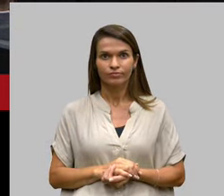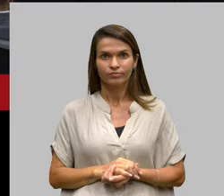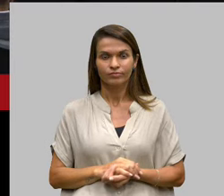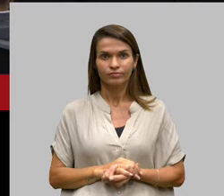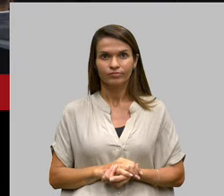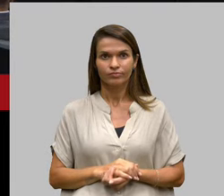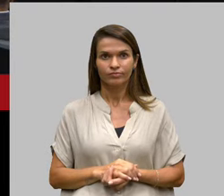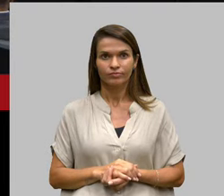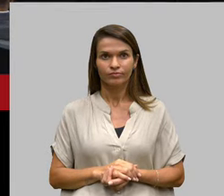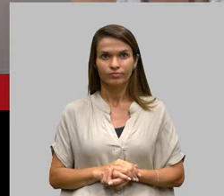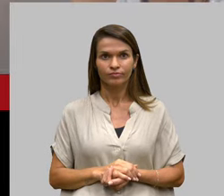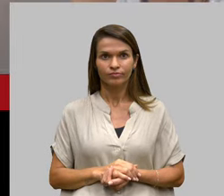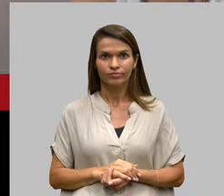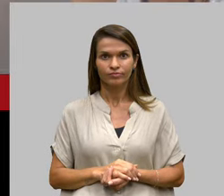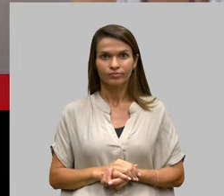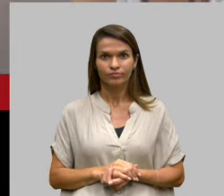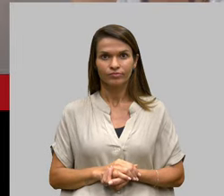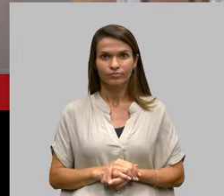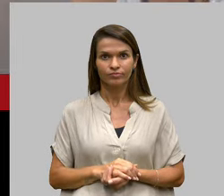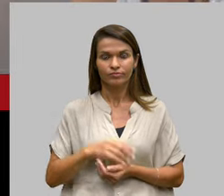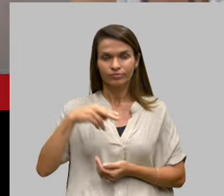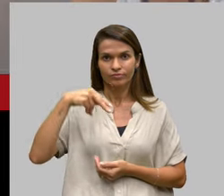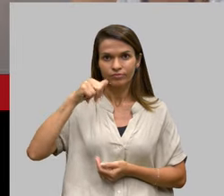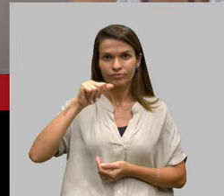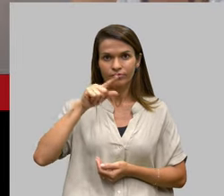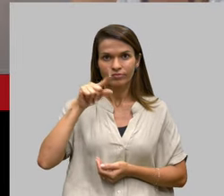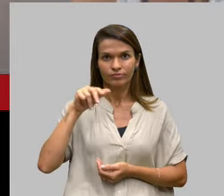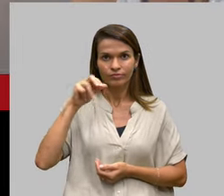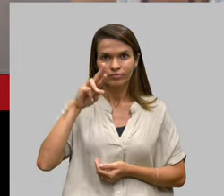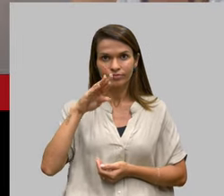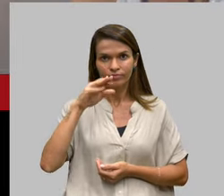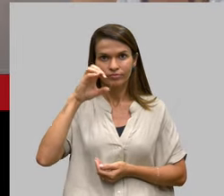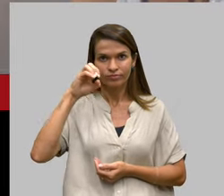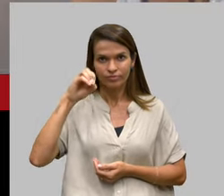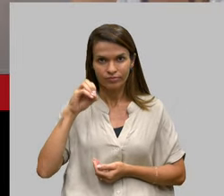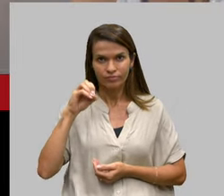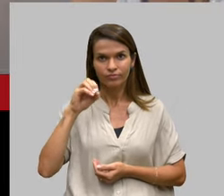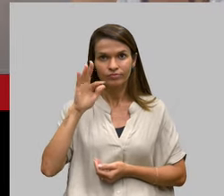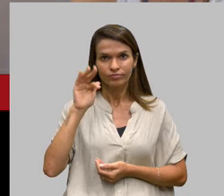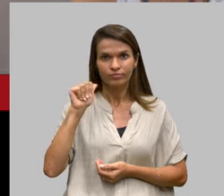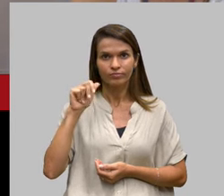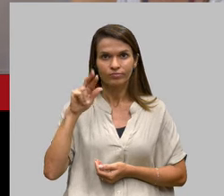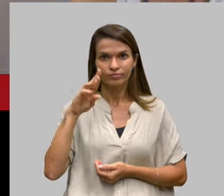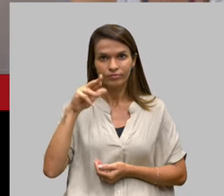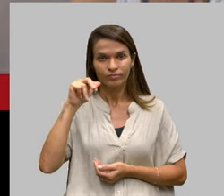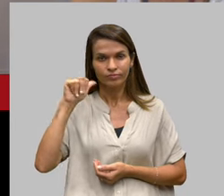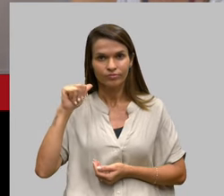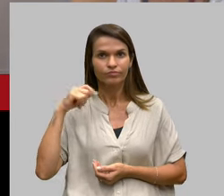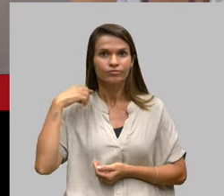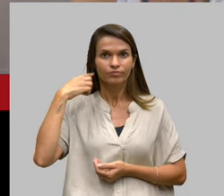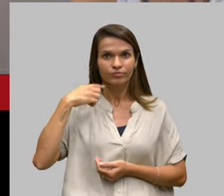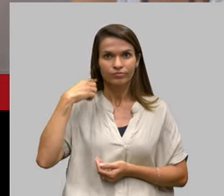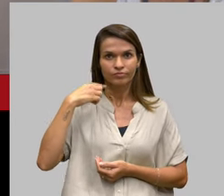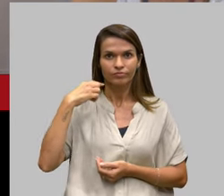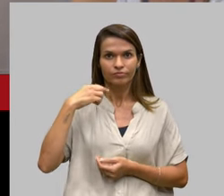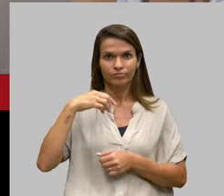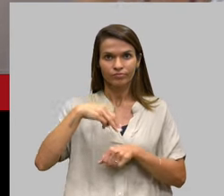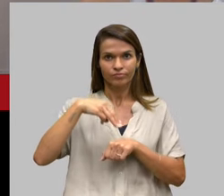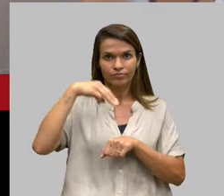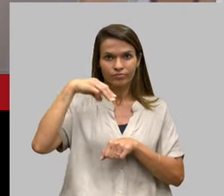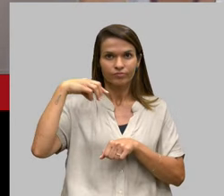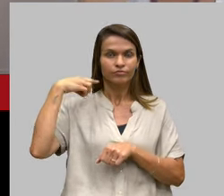MG Nazário Nicolau Maia Gonçalves de Faria advogado mestre em direito